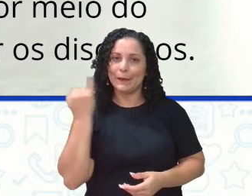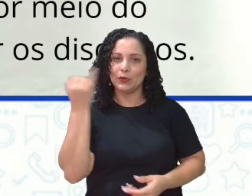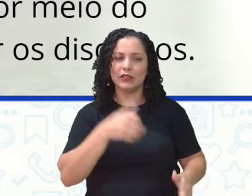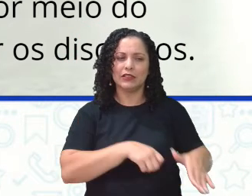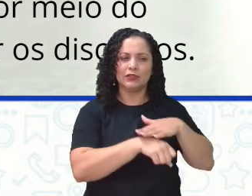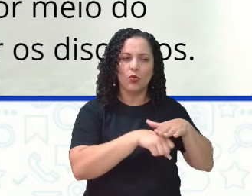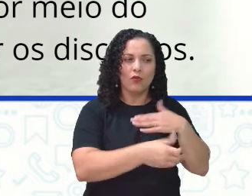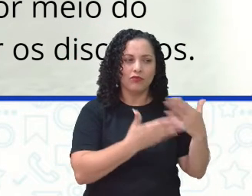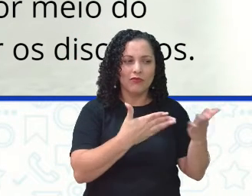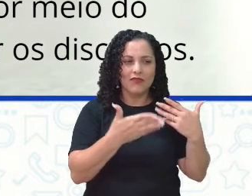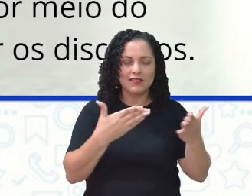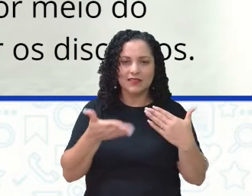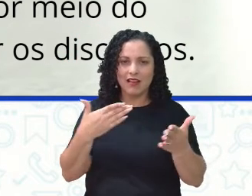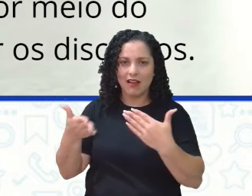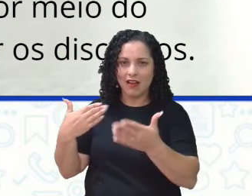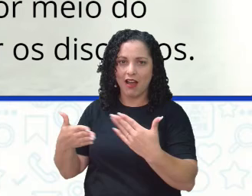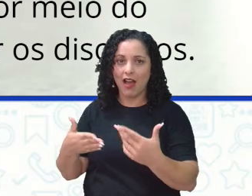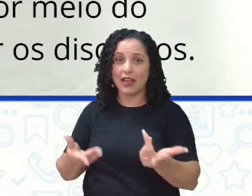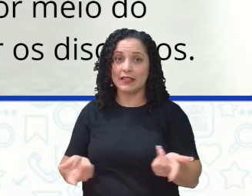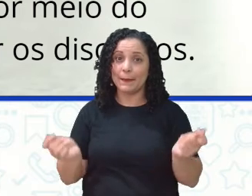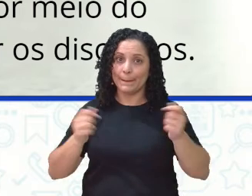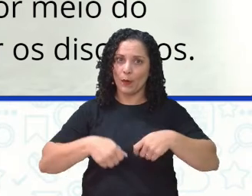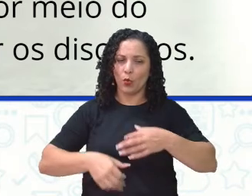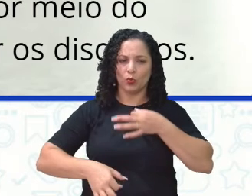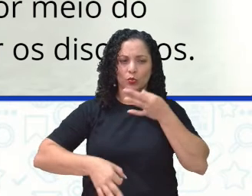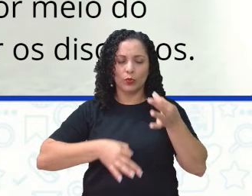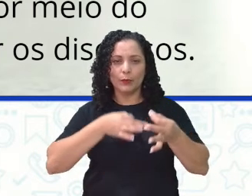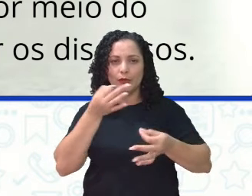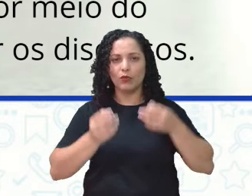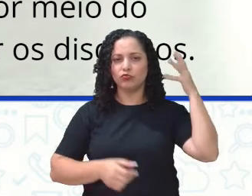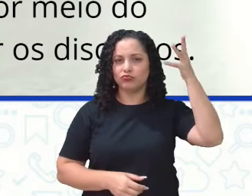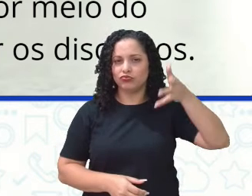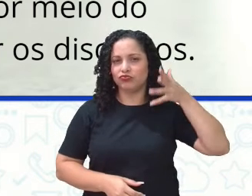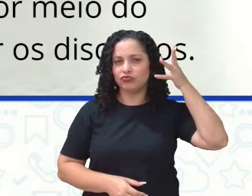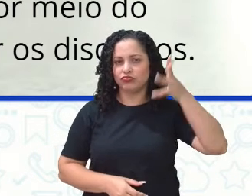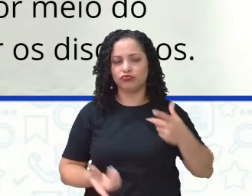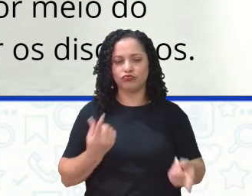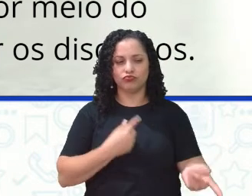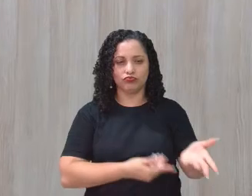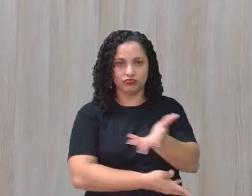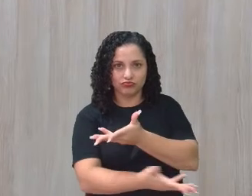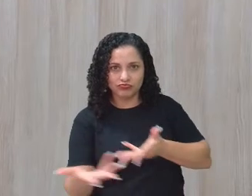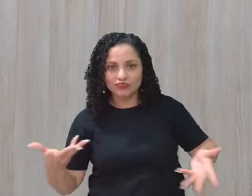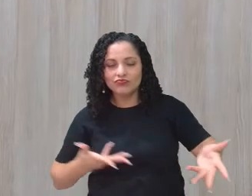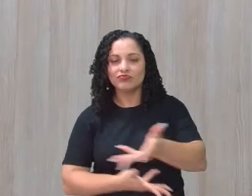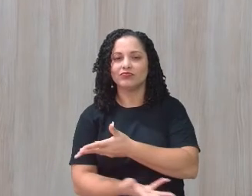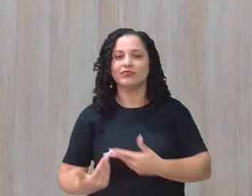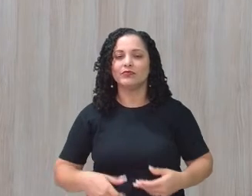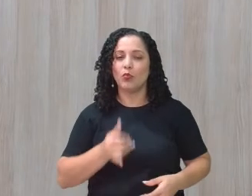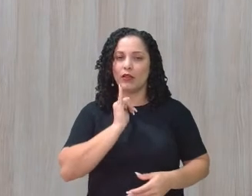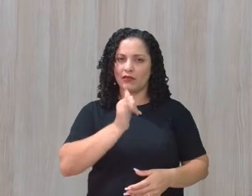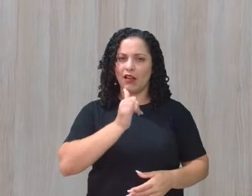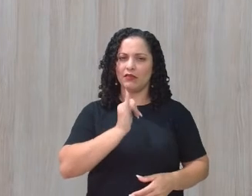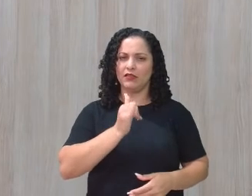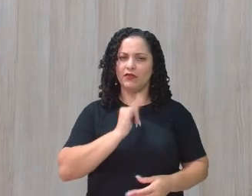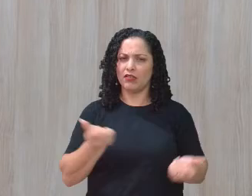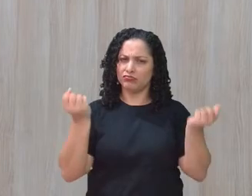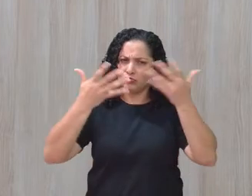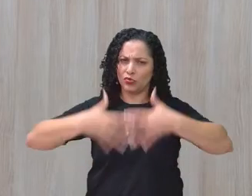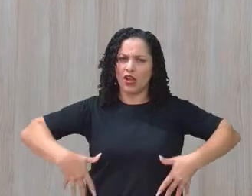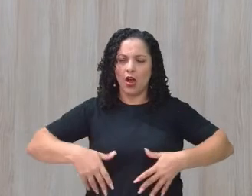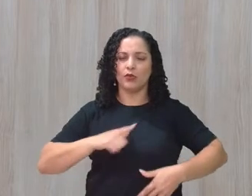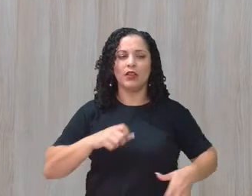meio do diálogo que podemos contrapor os nossos discursos. Perceba que normalmente, em uma narrativa convencional, onde a gente